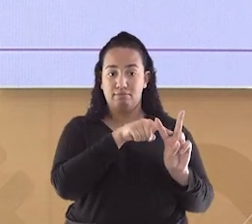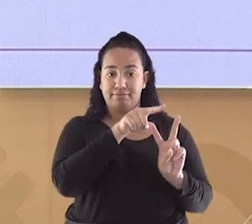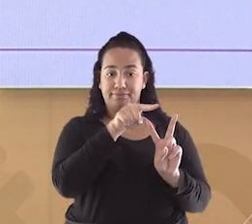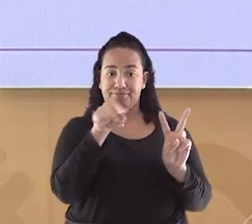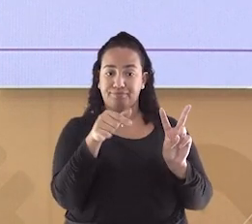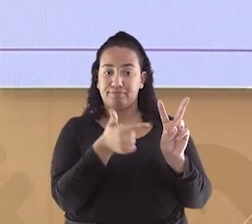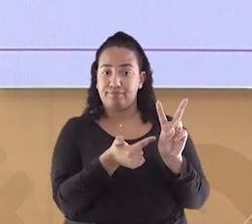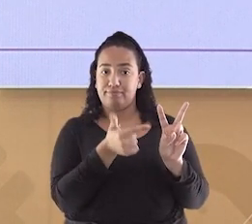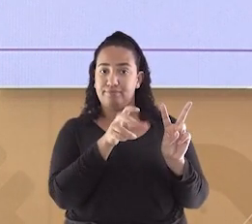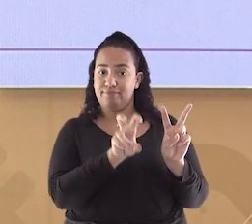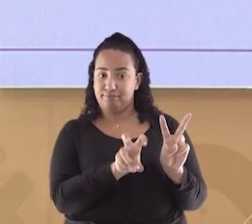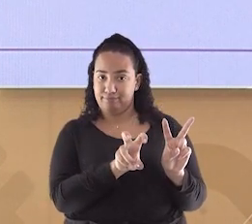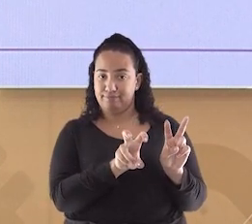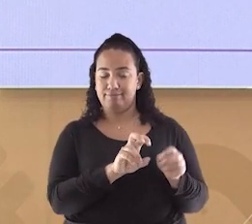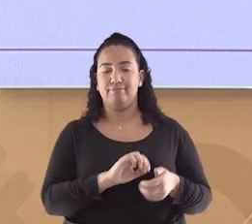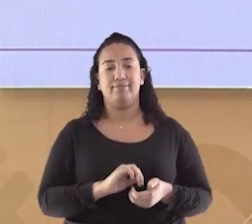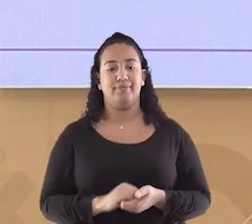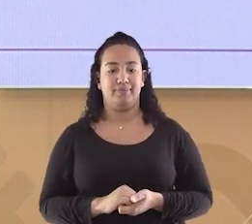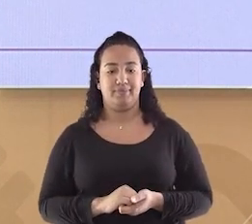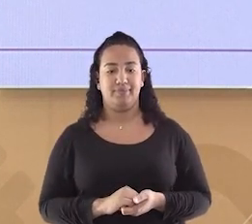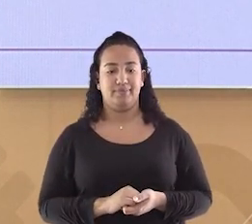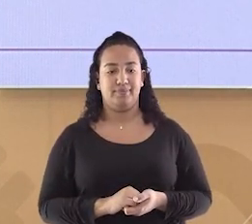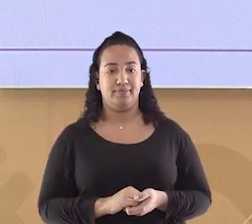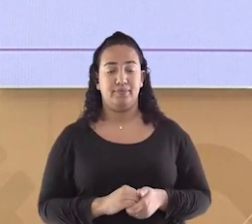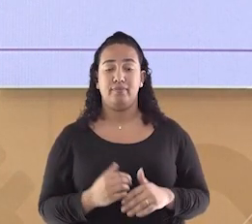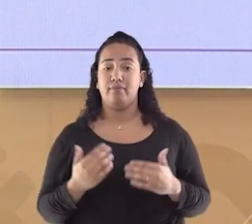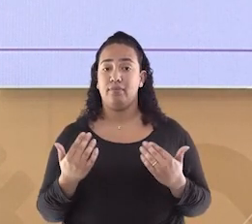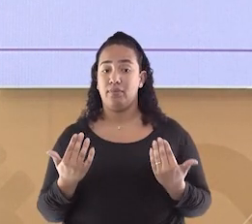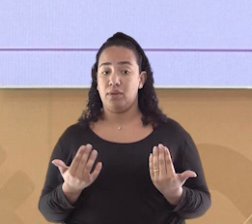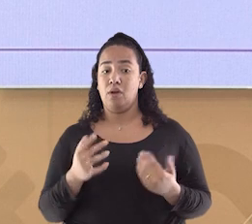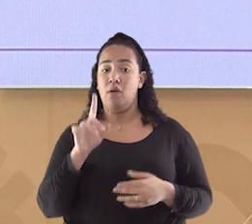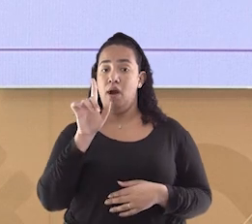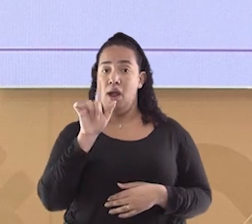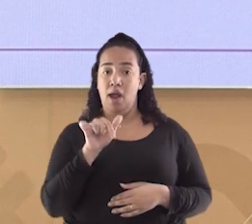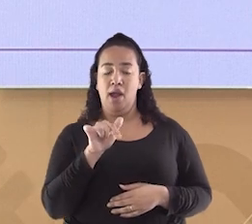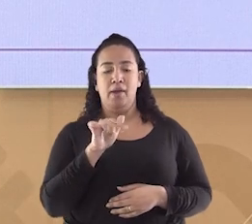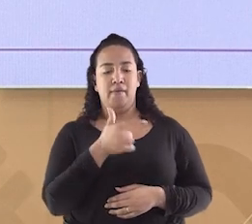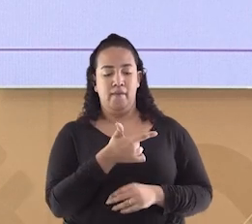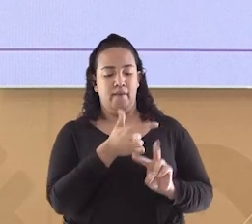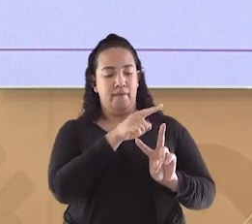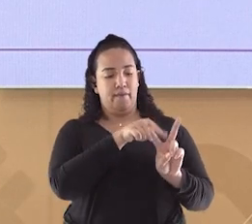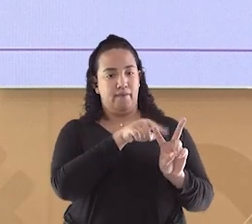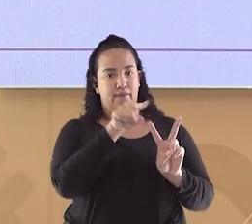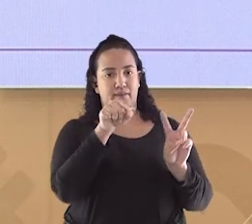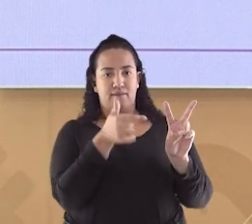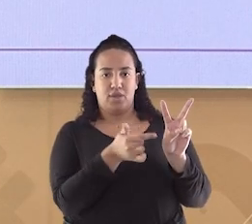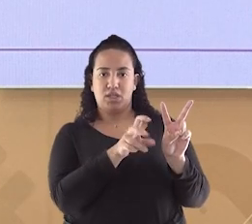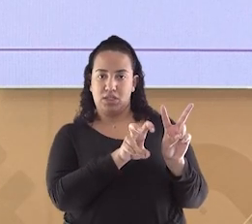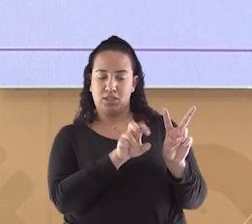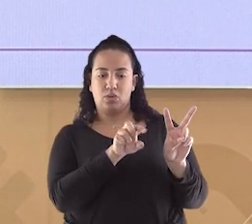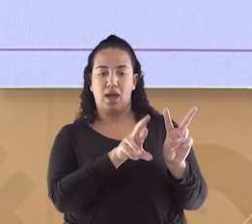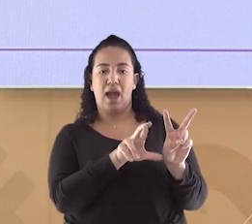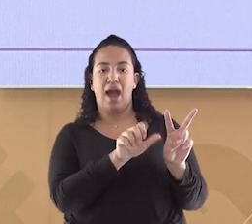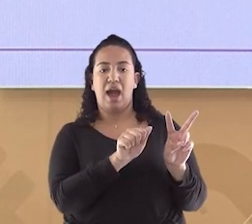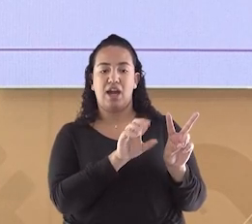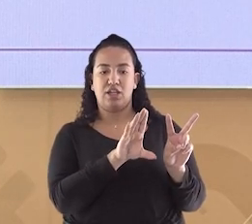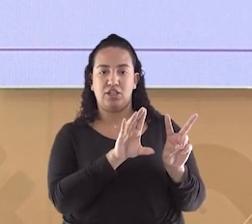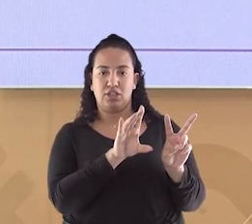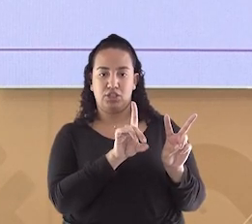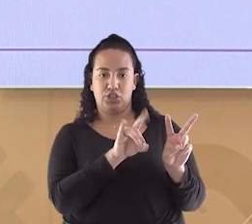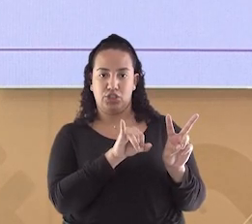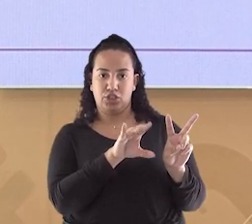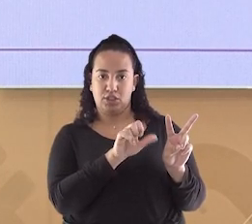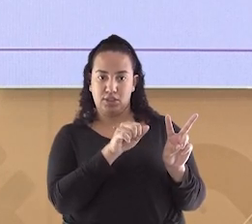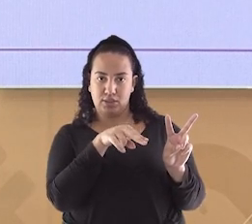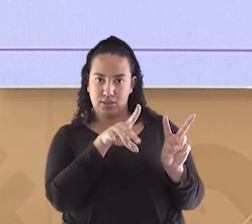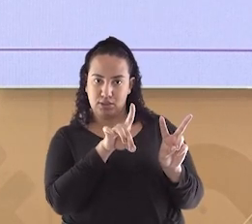quadrada de 25. Nesse caso, o radicando será 25 e o índice será